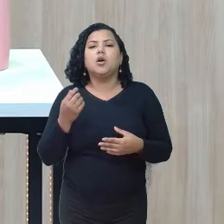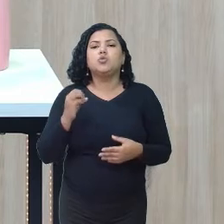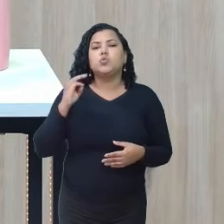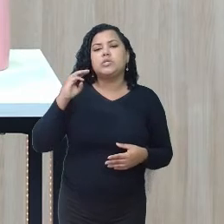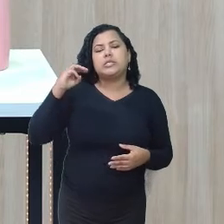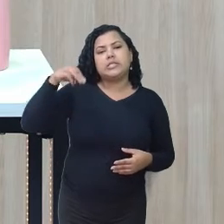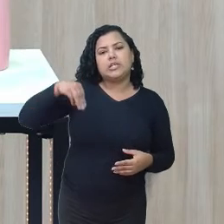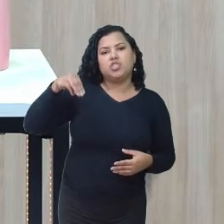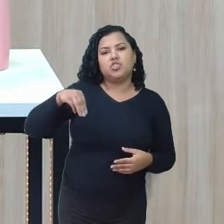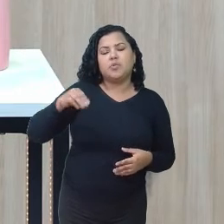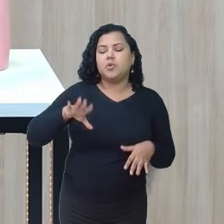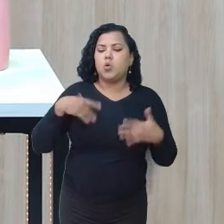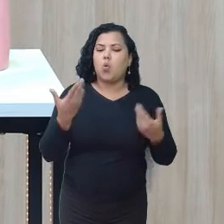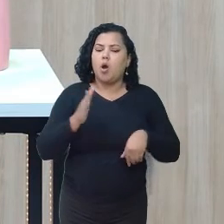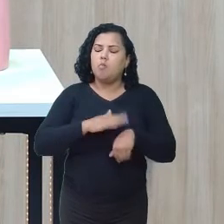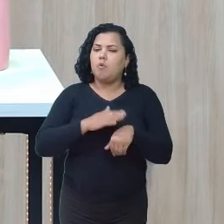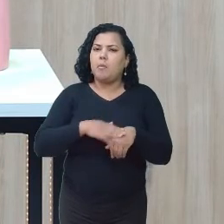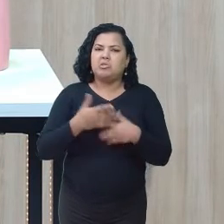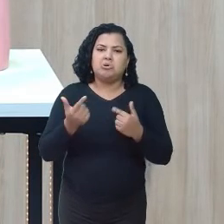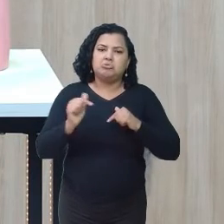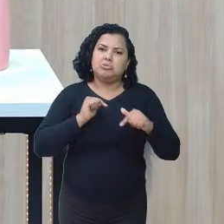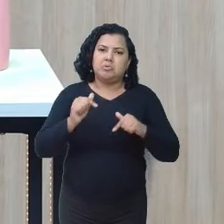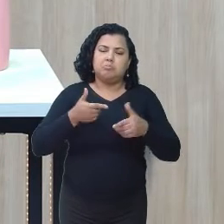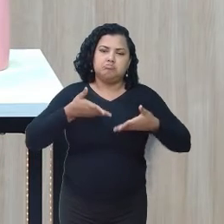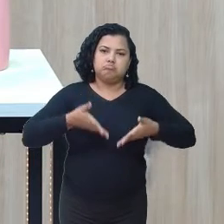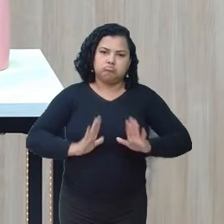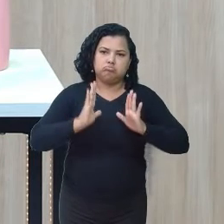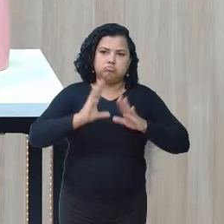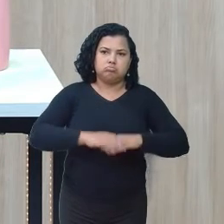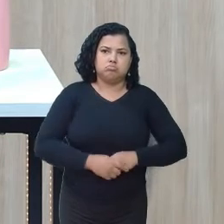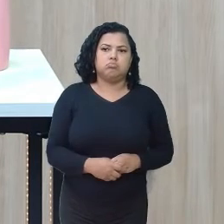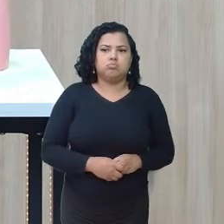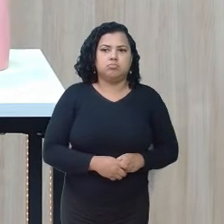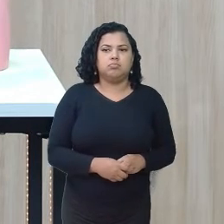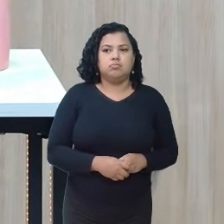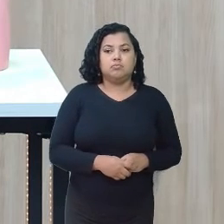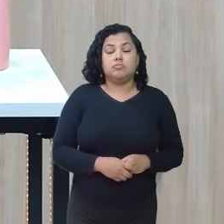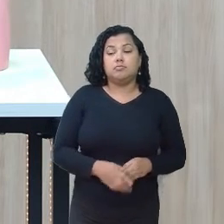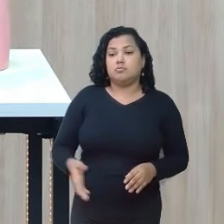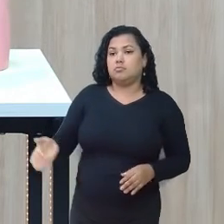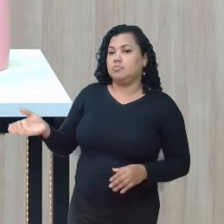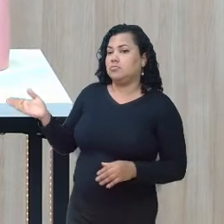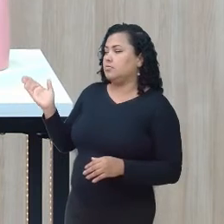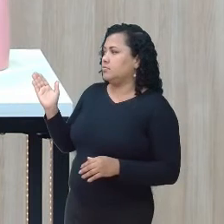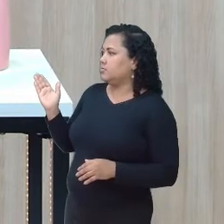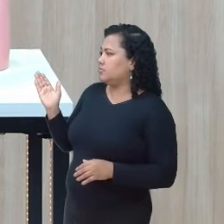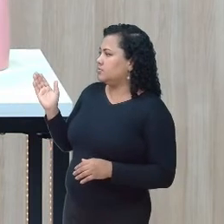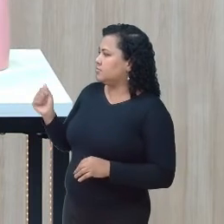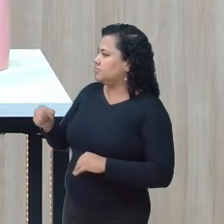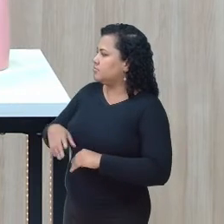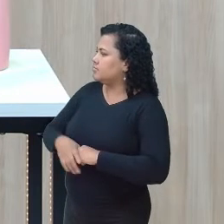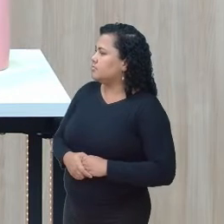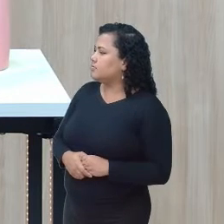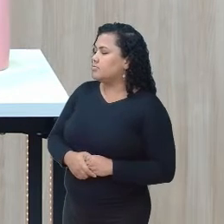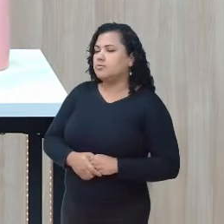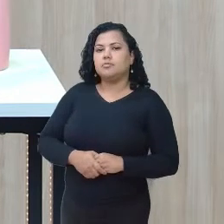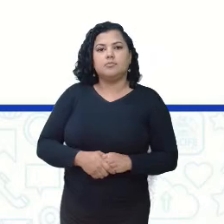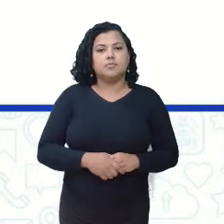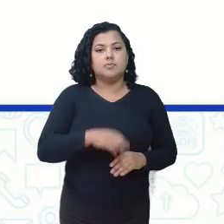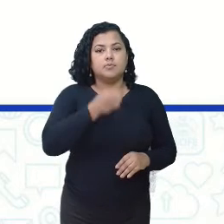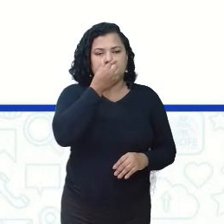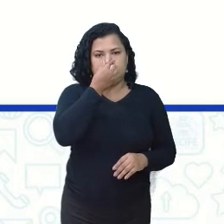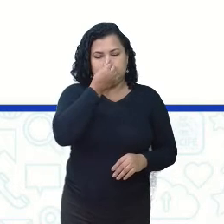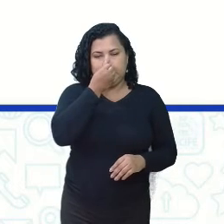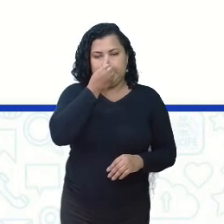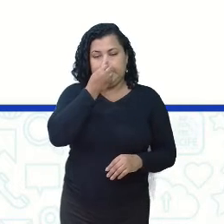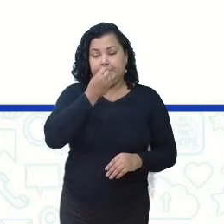que estágio está o trabalho de parto. E aqui nós vamos ver o que no útero,